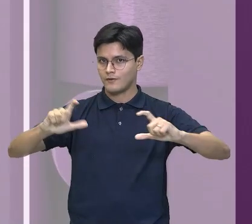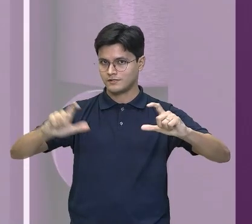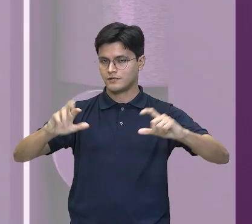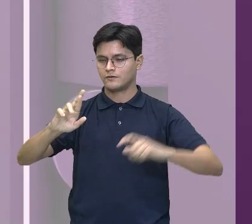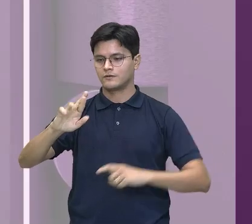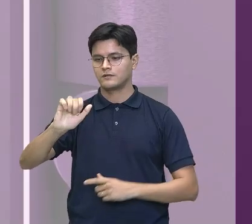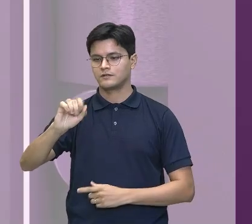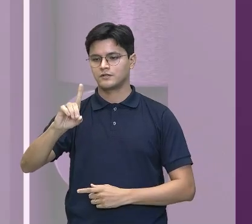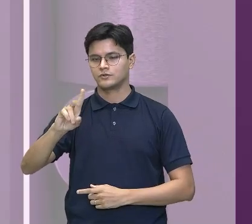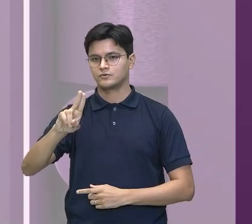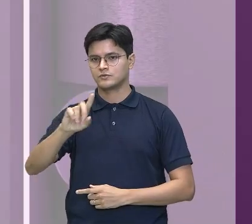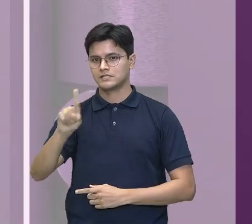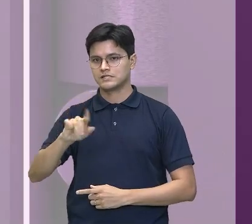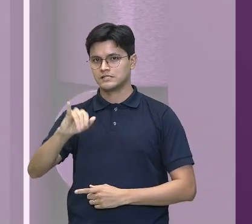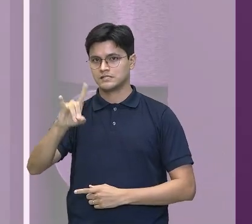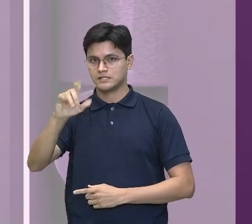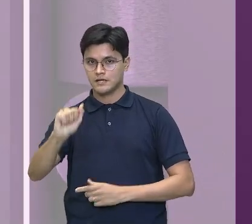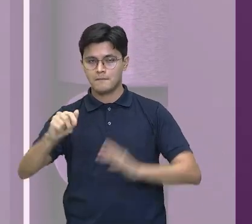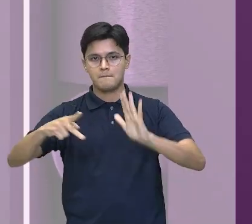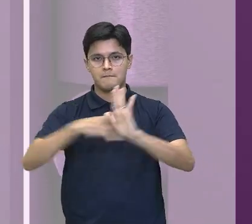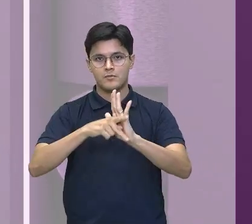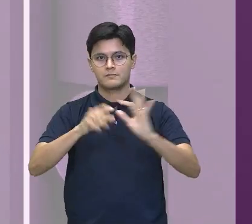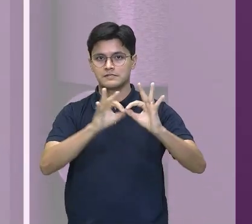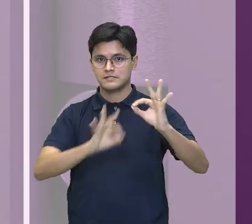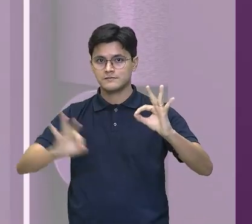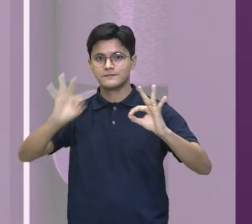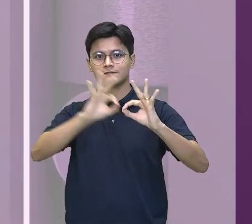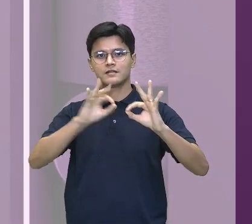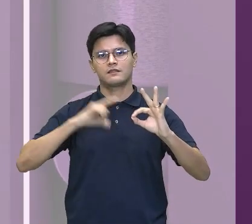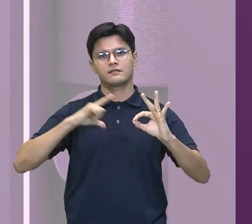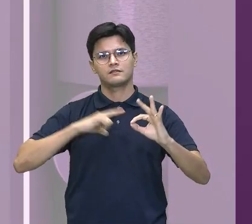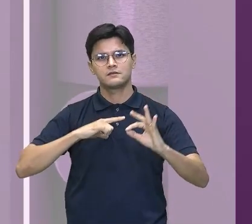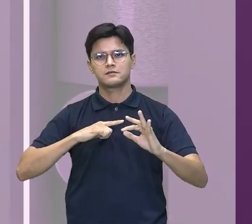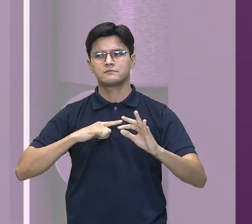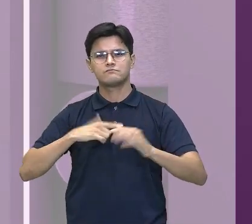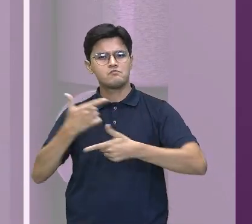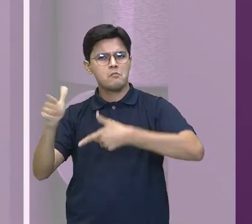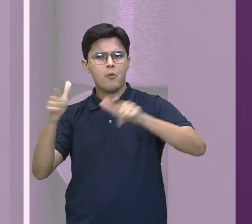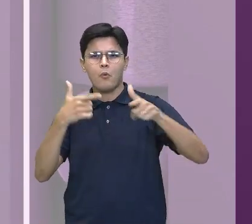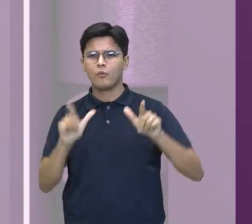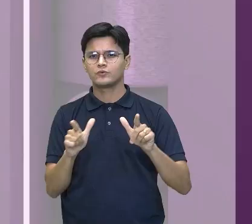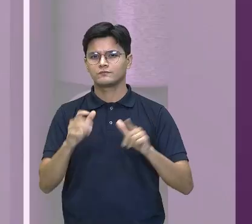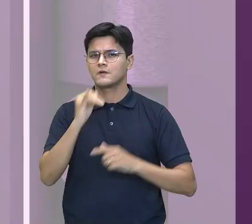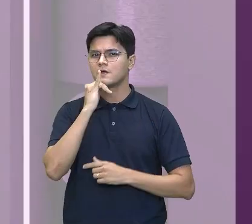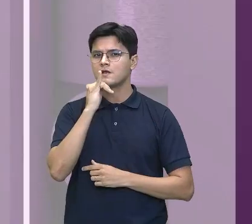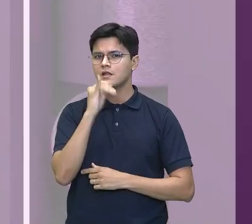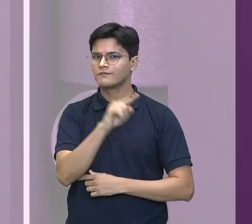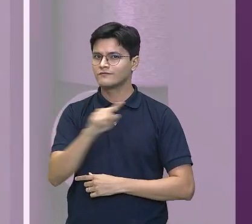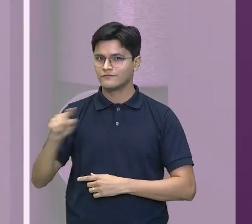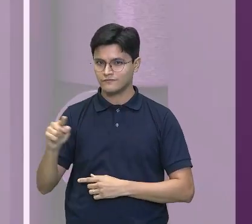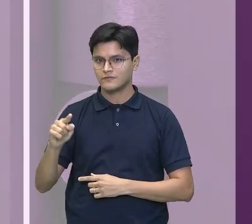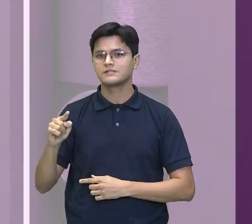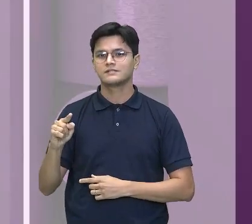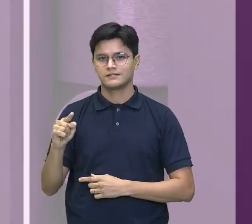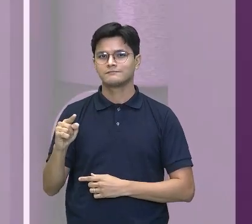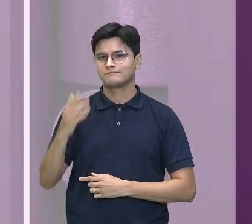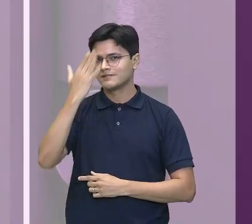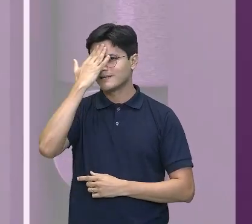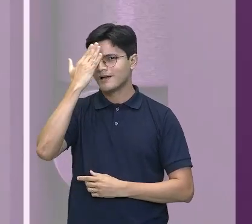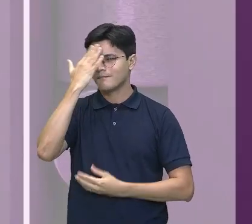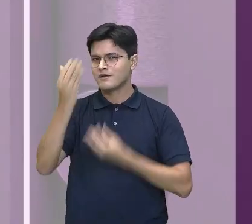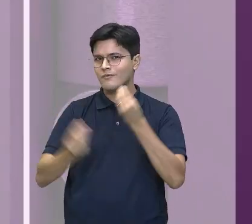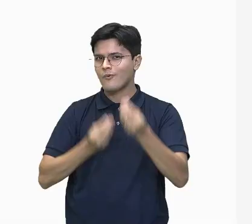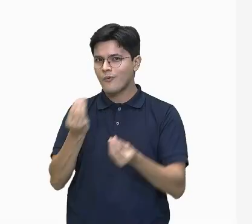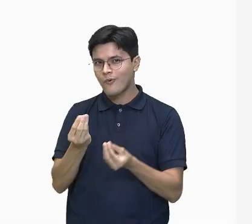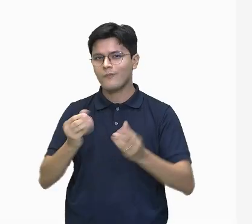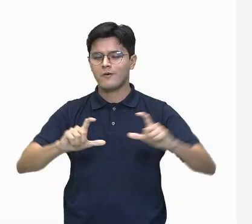da circunferência, tá bom? Temos outros exemplos, tá bom? Para você já ir incorporando aí as substituições da nossa equação reduzida, tá bom?